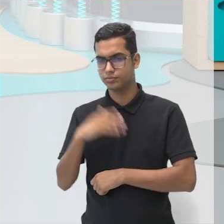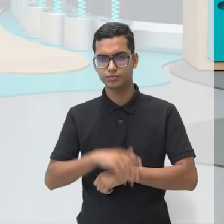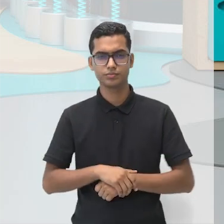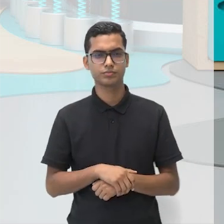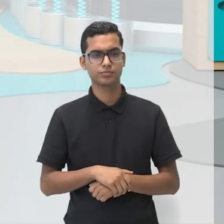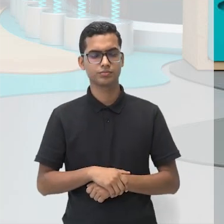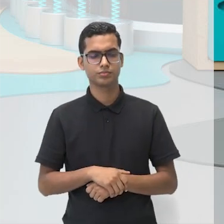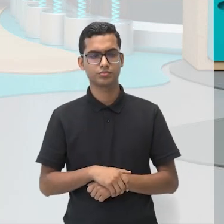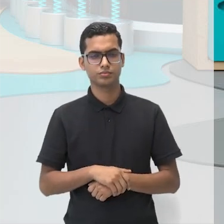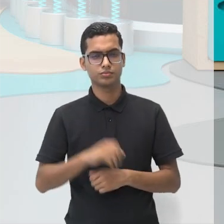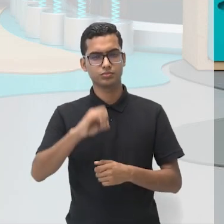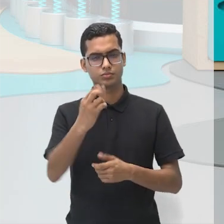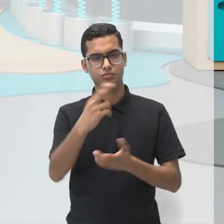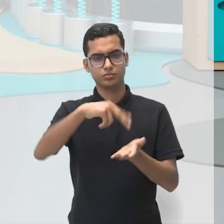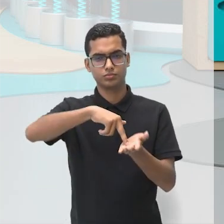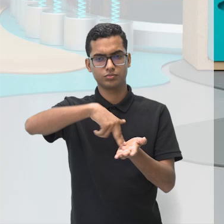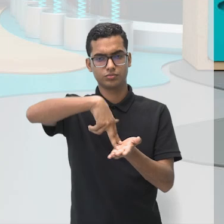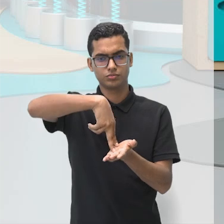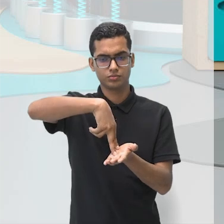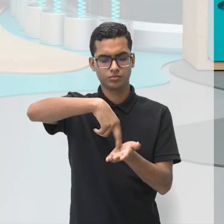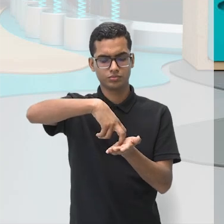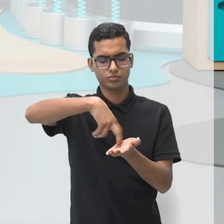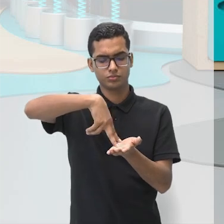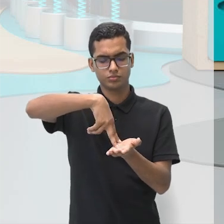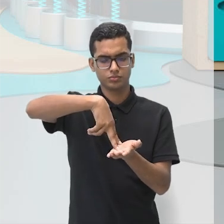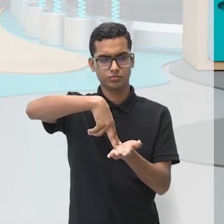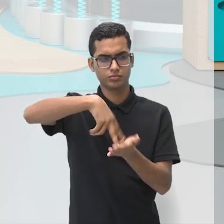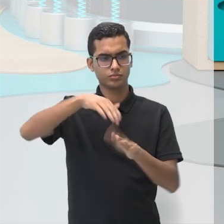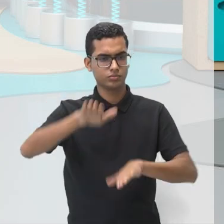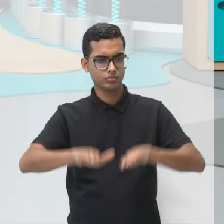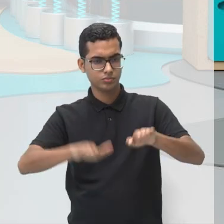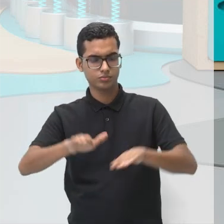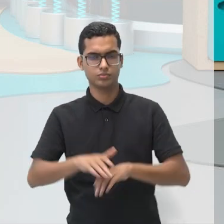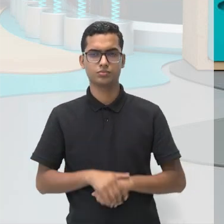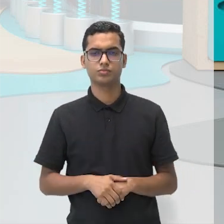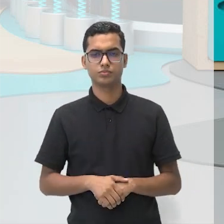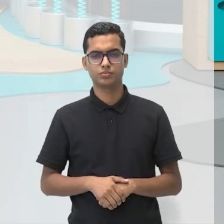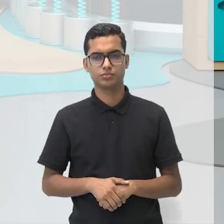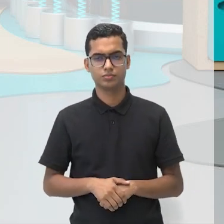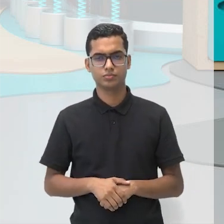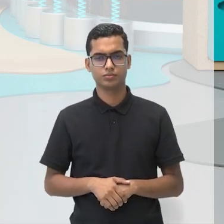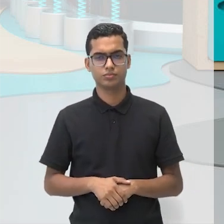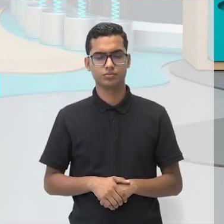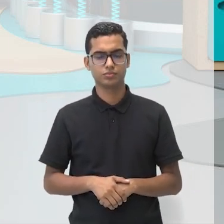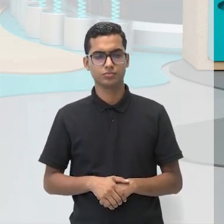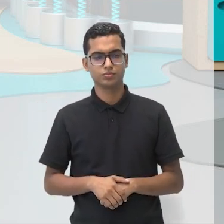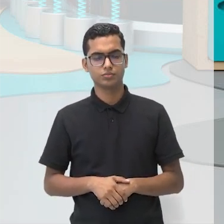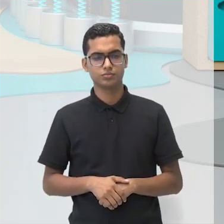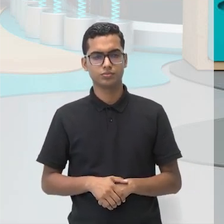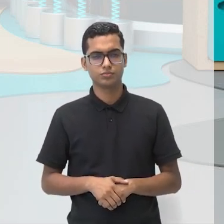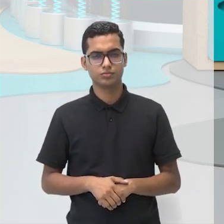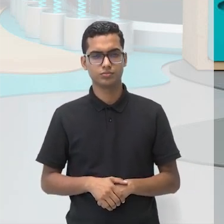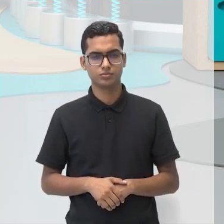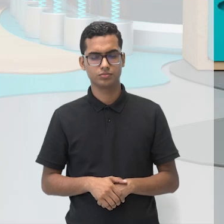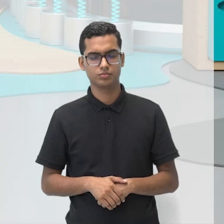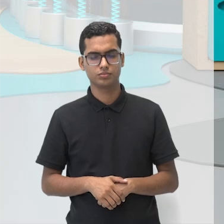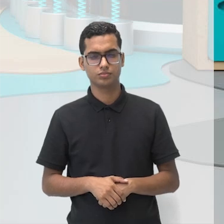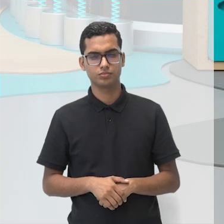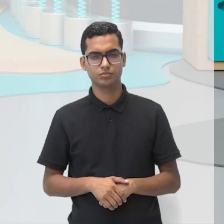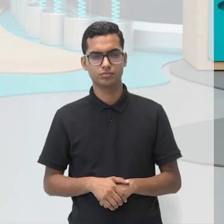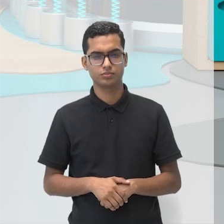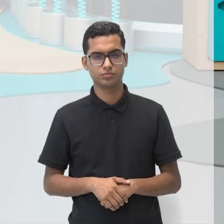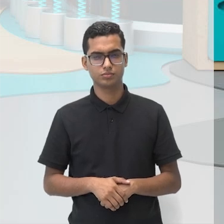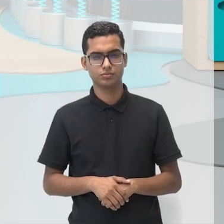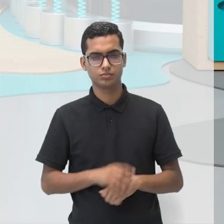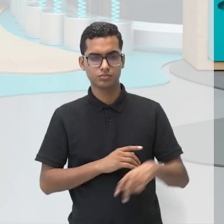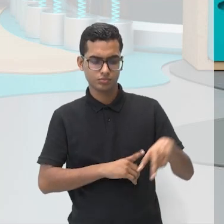ou por trás dos joelhos, tá bom? Vai ser um desvio ou para frente ou para trás. Não só nos joelhos e na